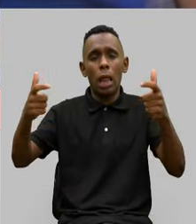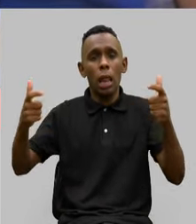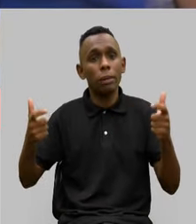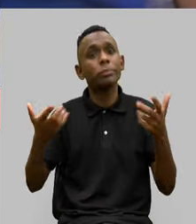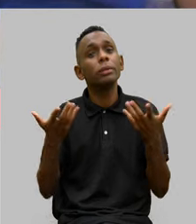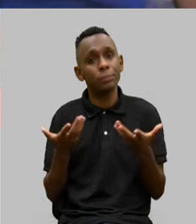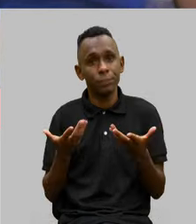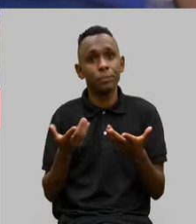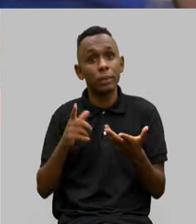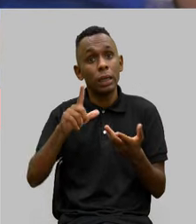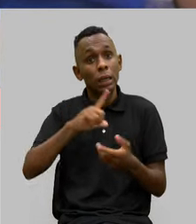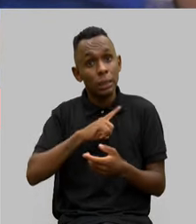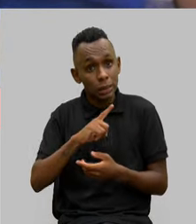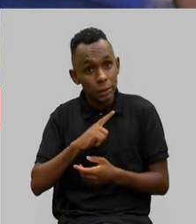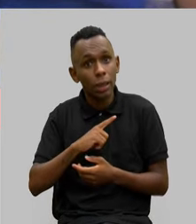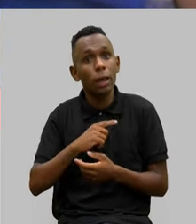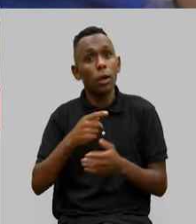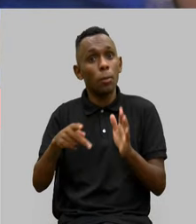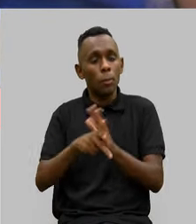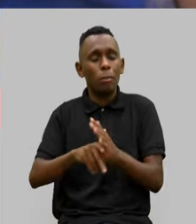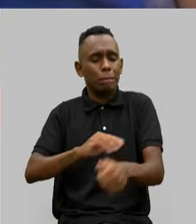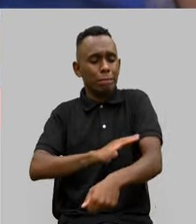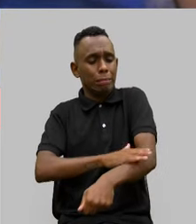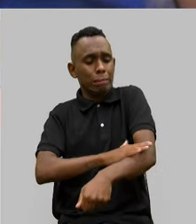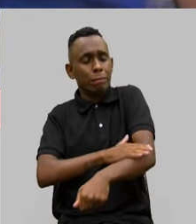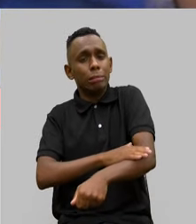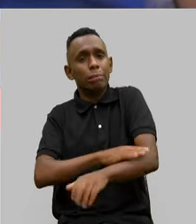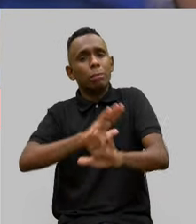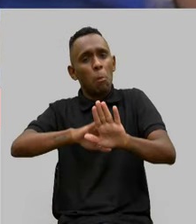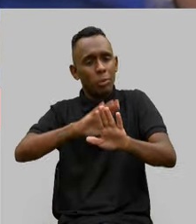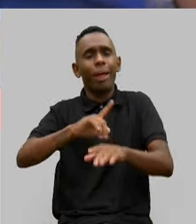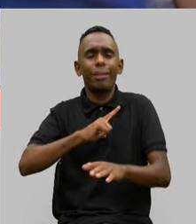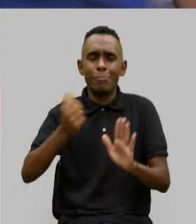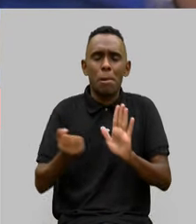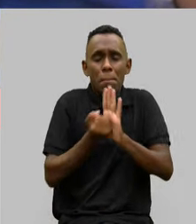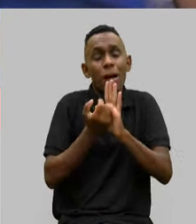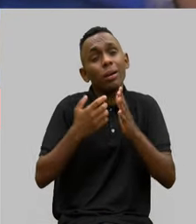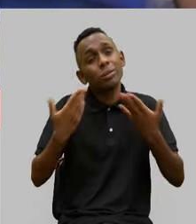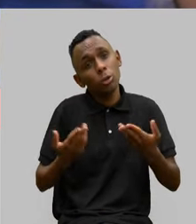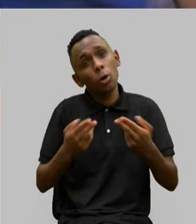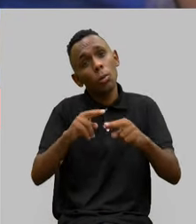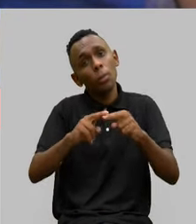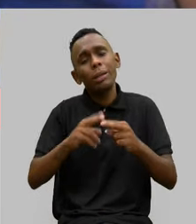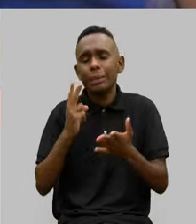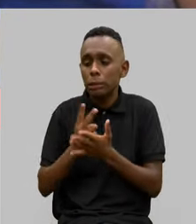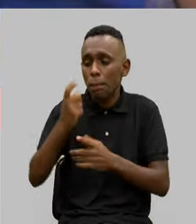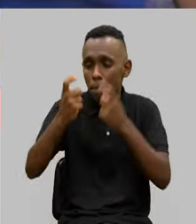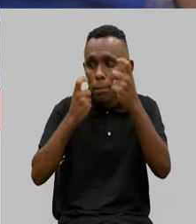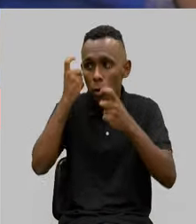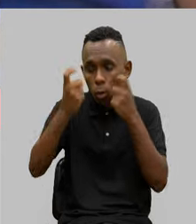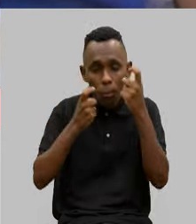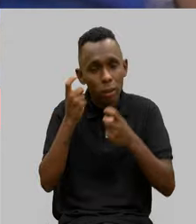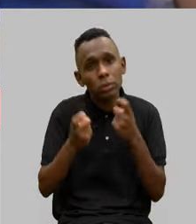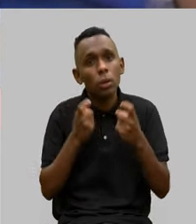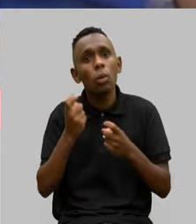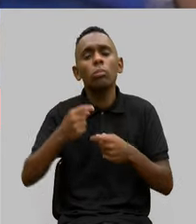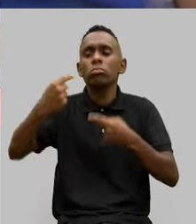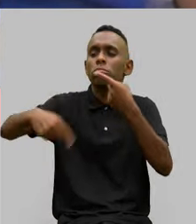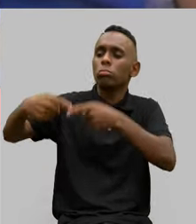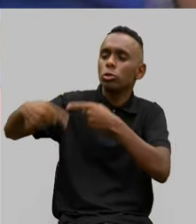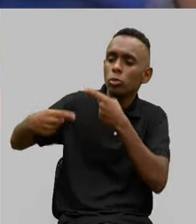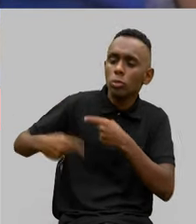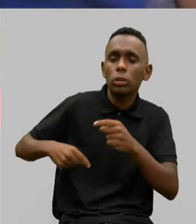ela tem uma aplicação ista na na prática né então a gente sempre tem essa preocupação de discutir